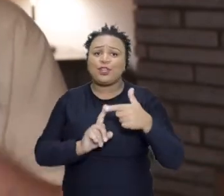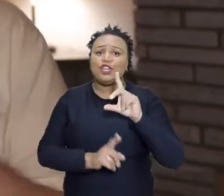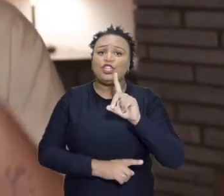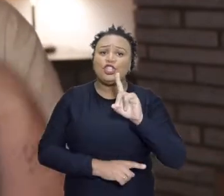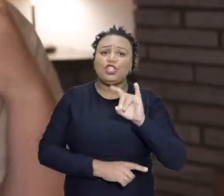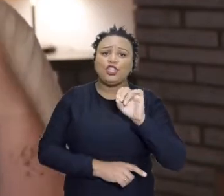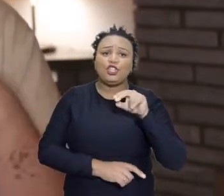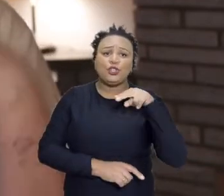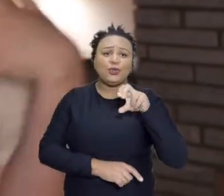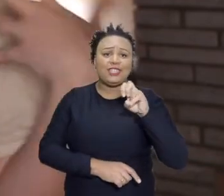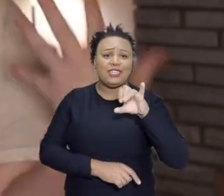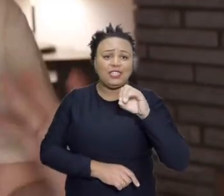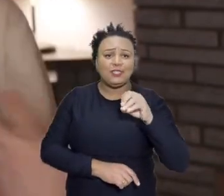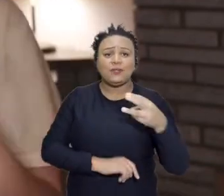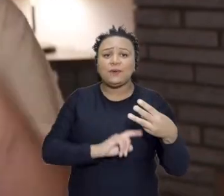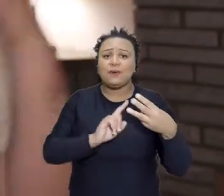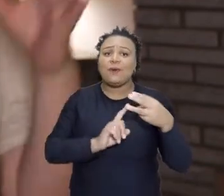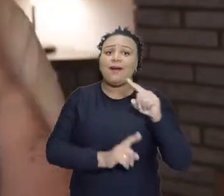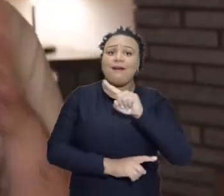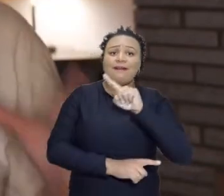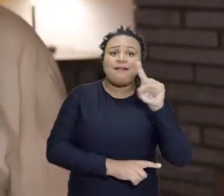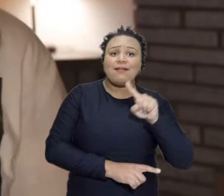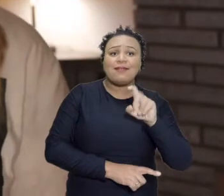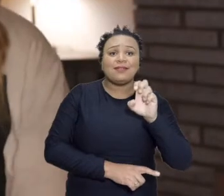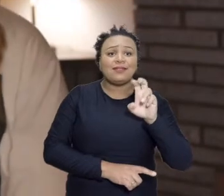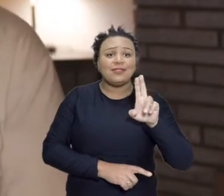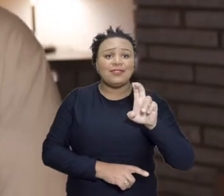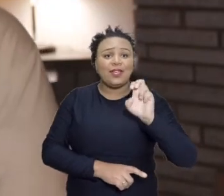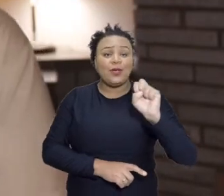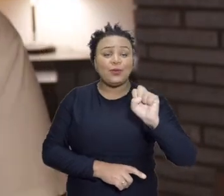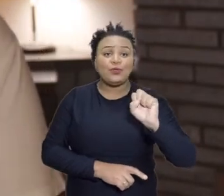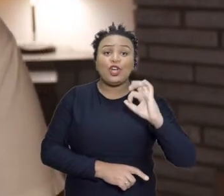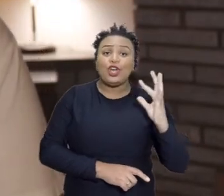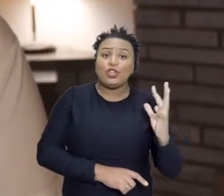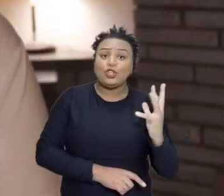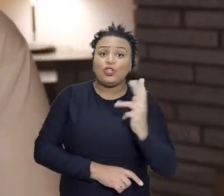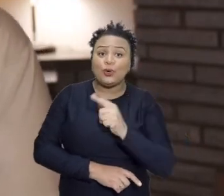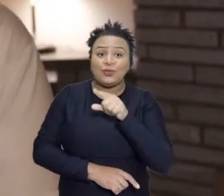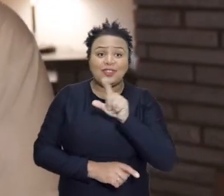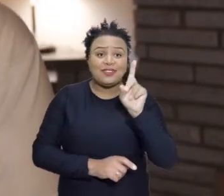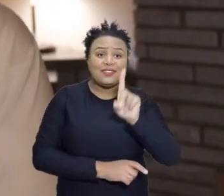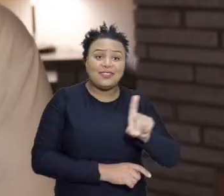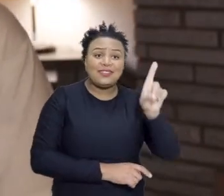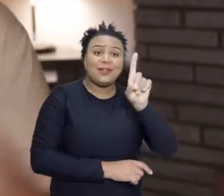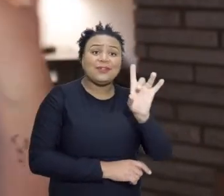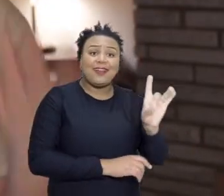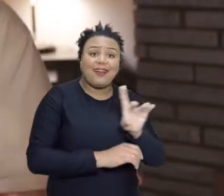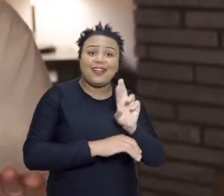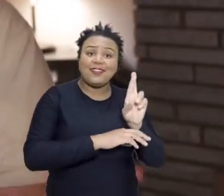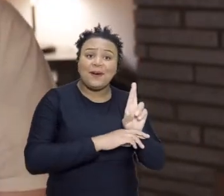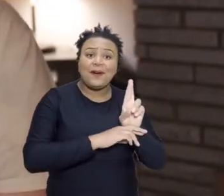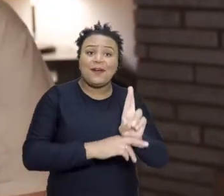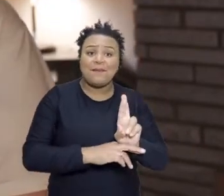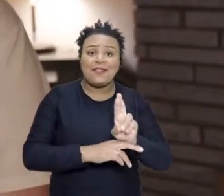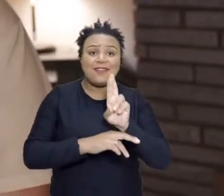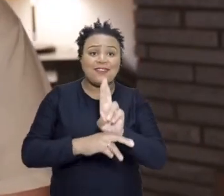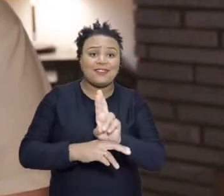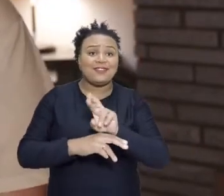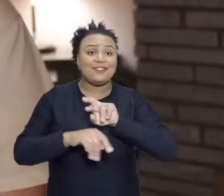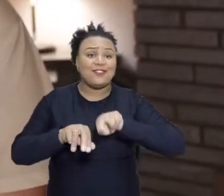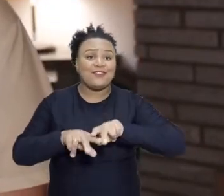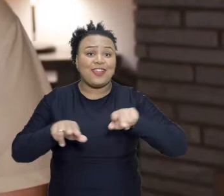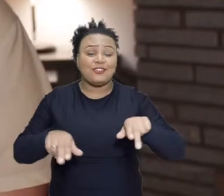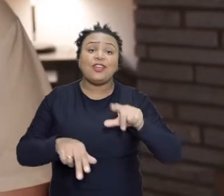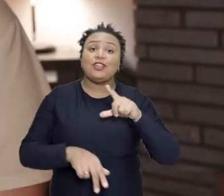Zeus, todos esses deuses, né, que cada um representava alguma coisa diferente. Tinha o deus